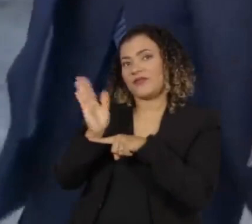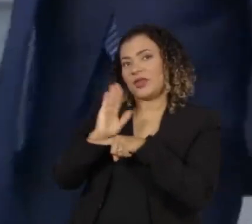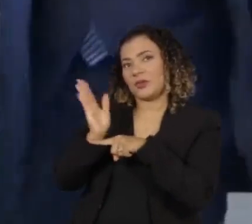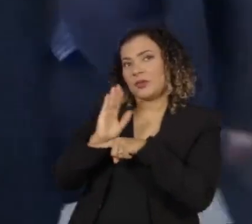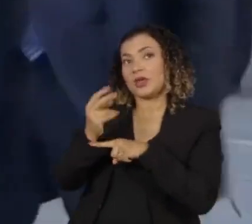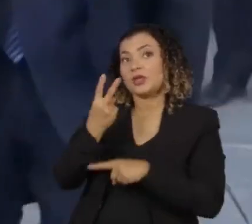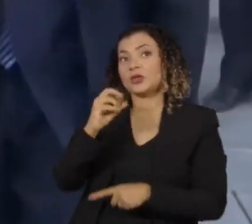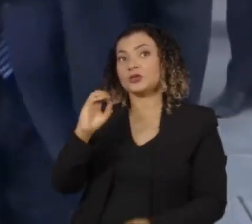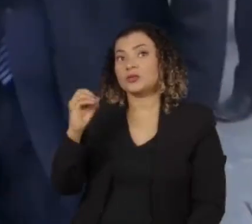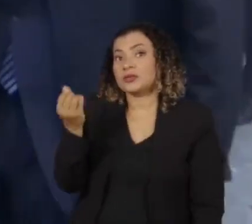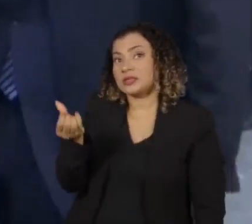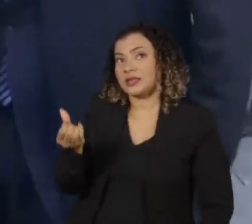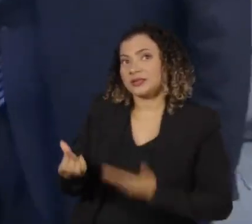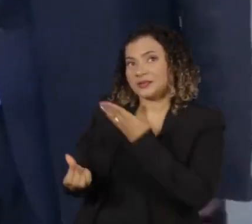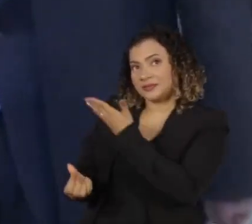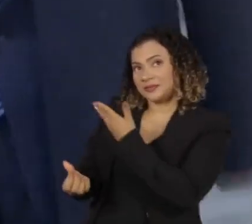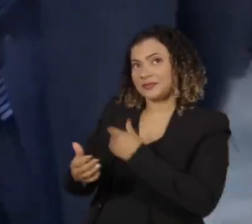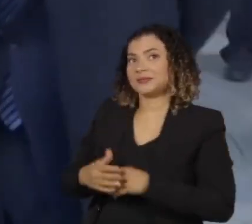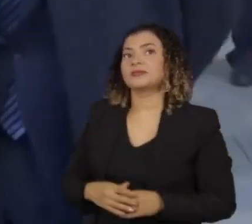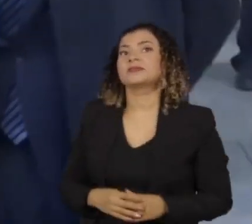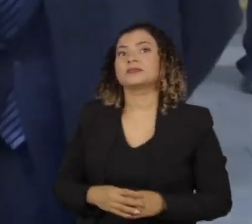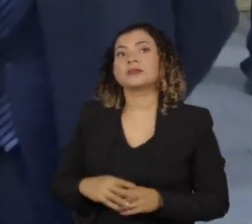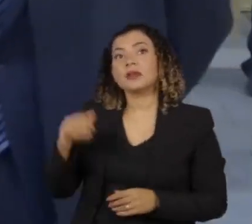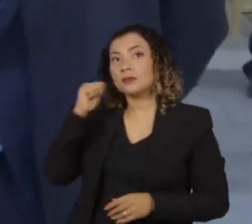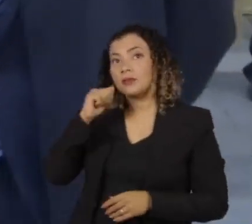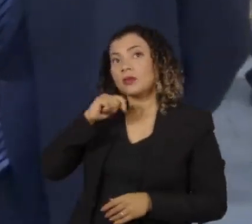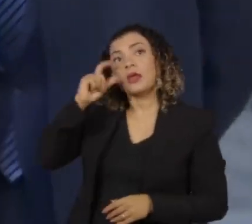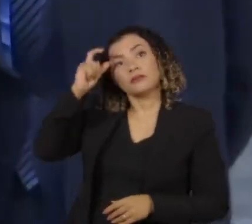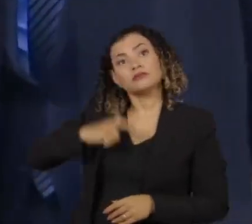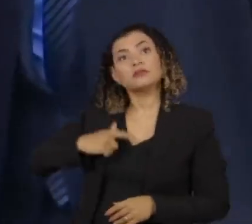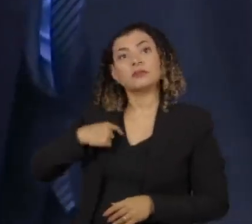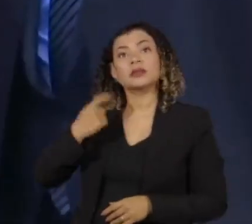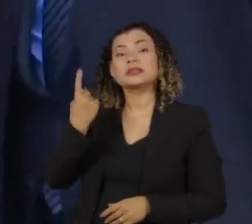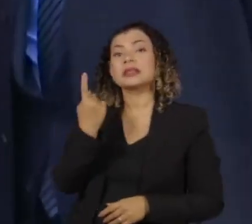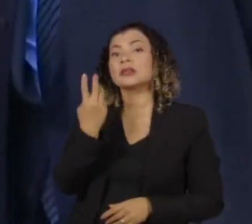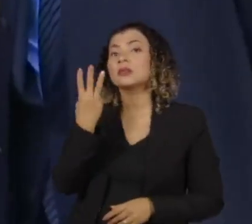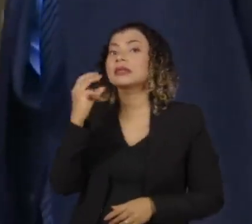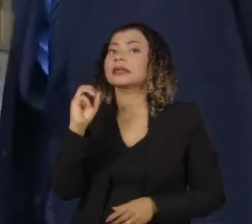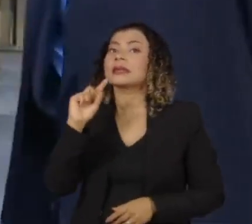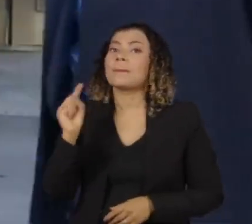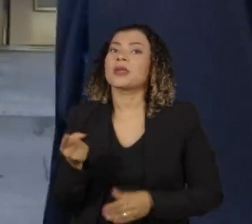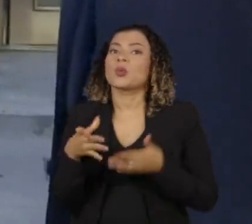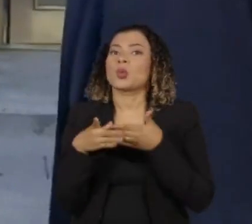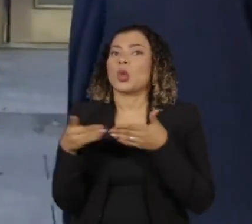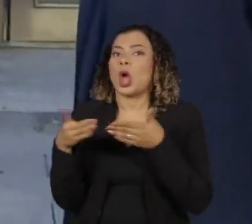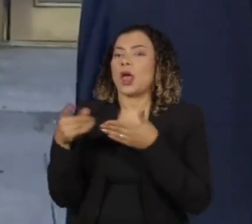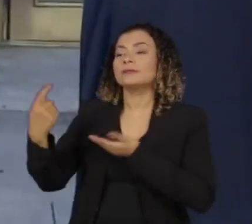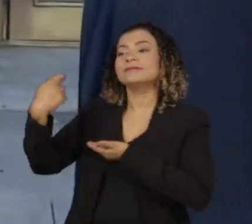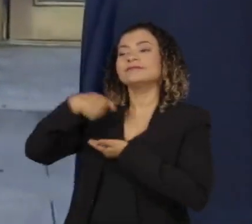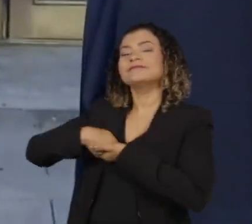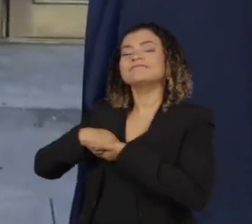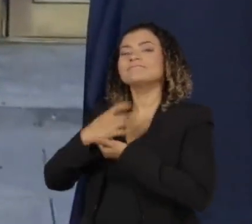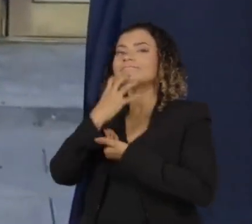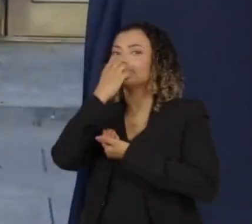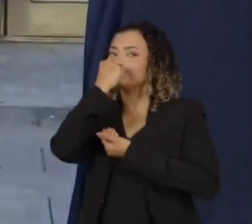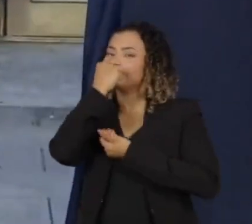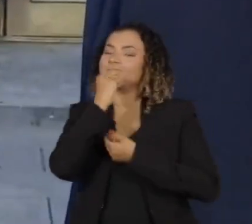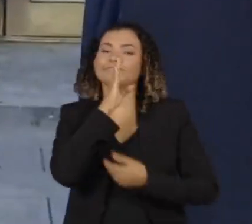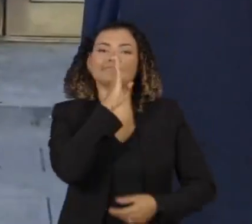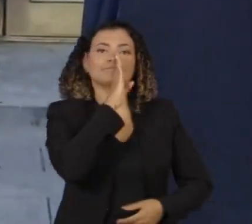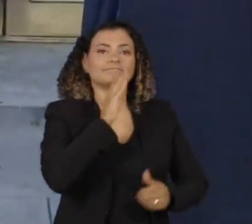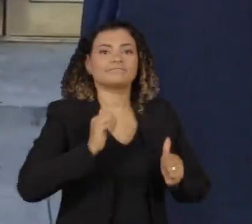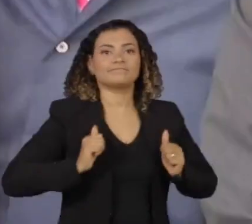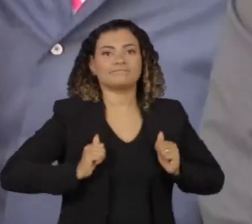2006. Stormy Daniels afirma que recebeu $130 mil para não tornar o caso